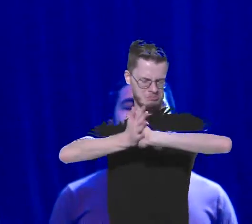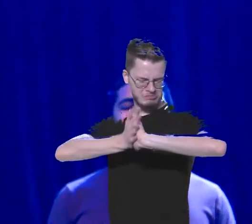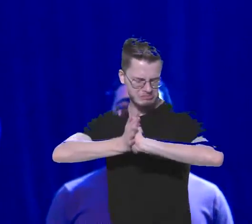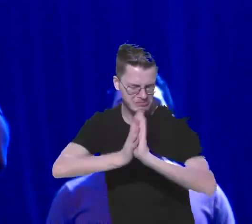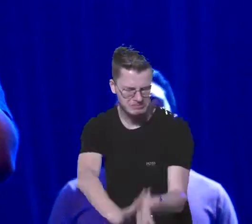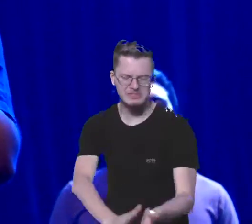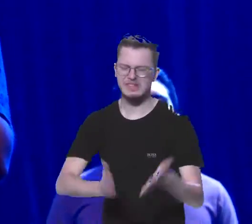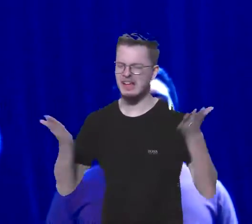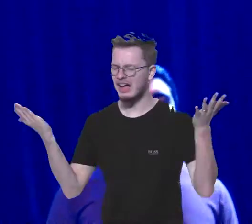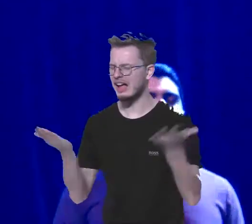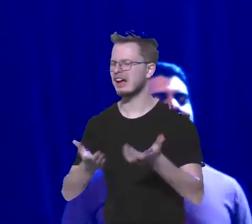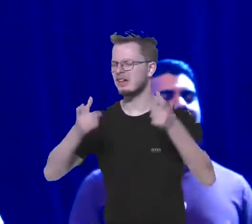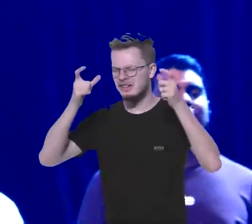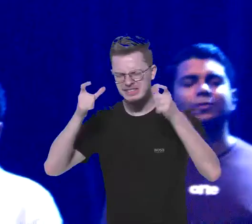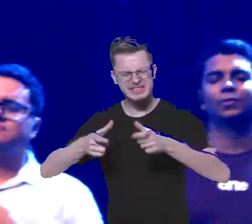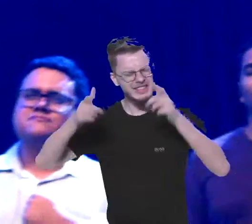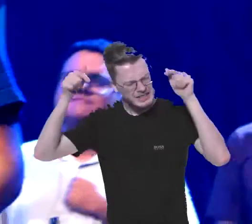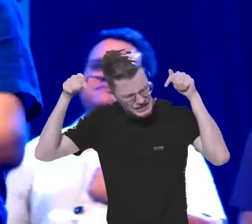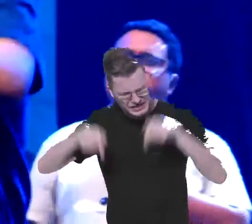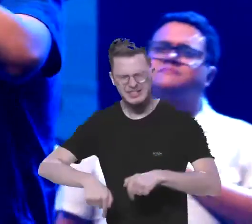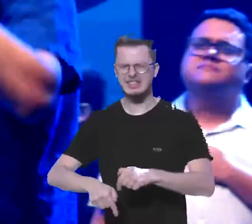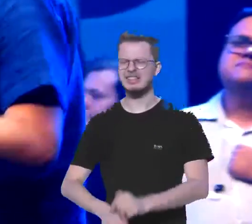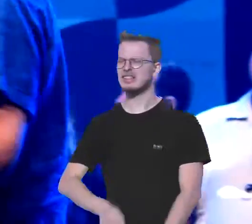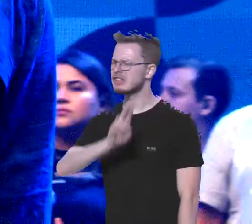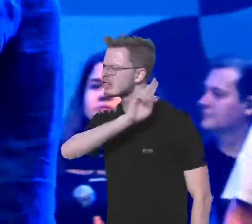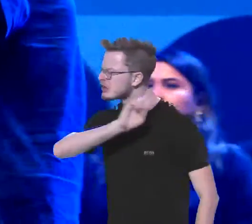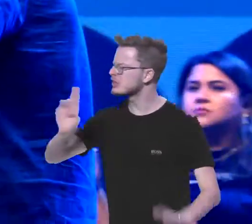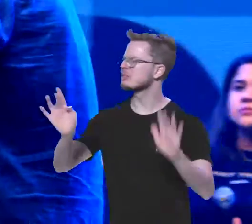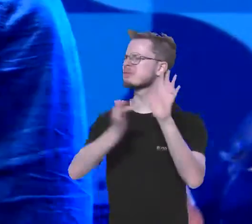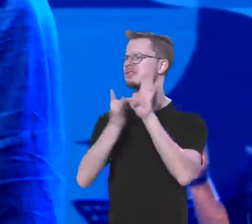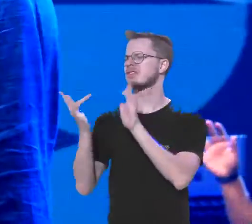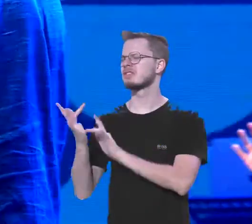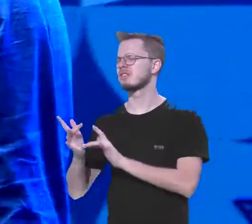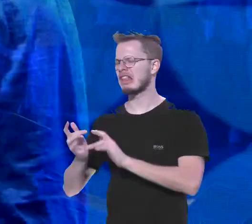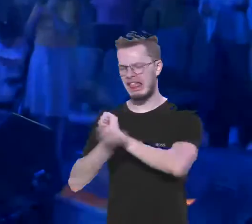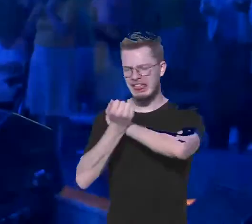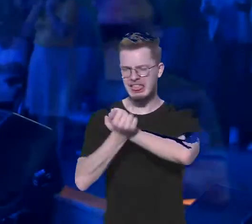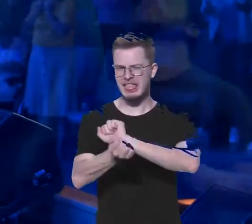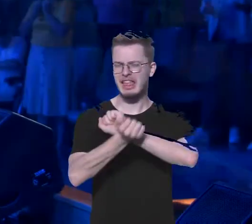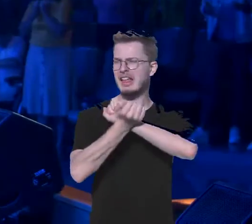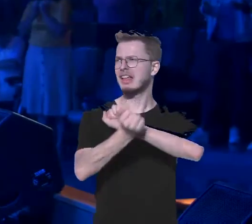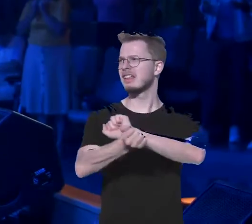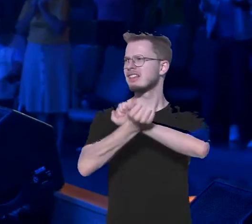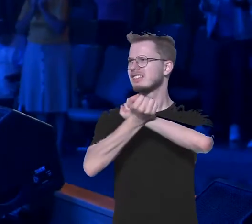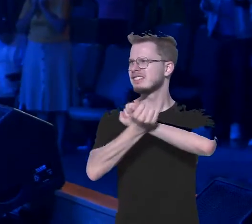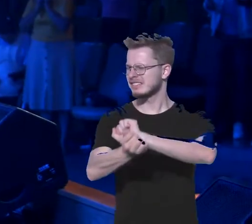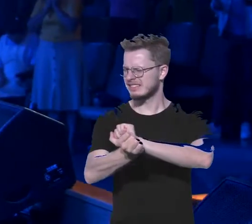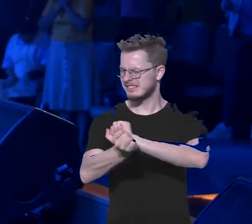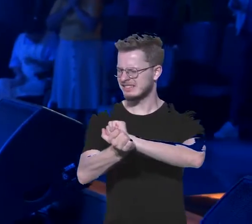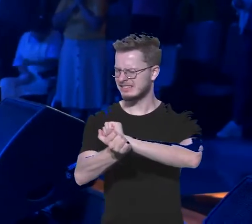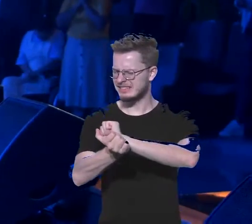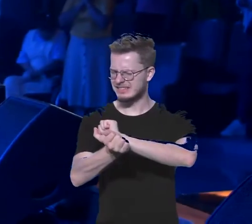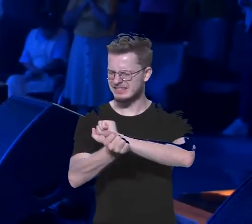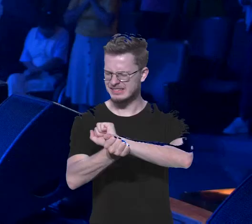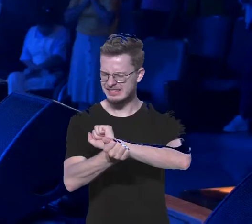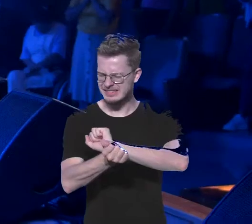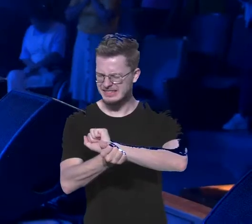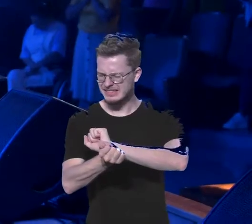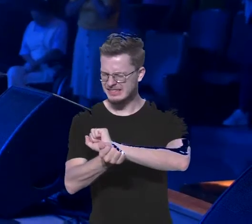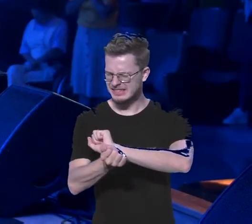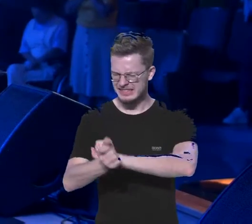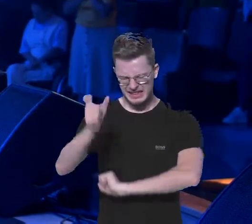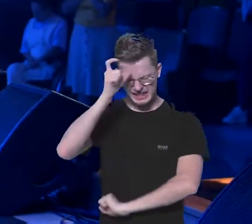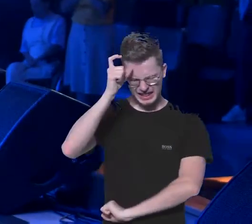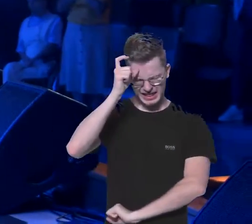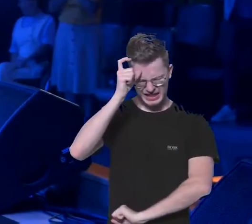lugar. Senhor, em nome de Jesus, nós quebramos toda a algema que Satanás tem colocado sobre vidas